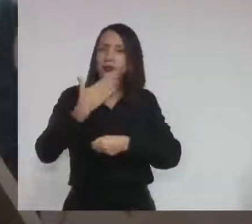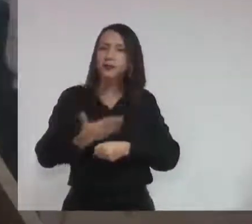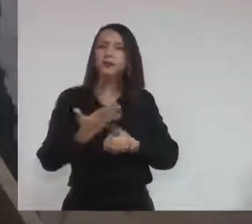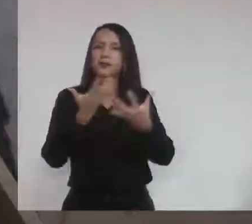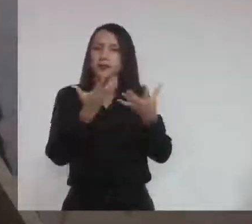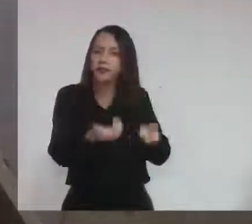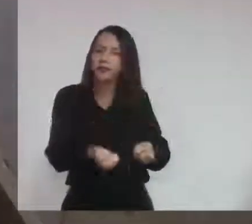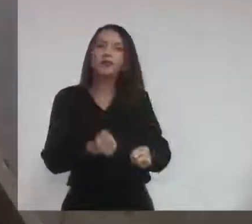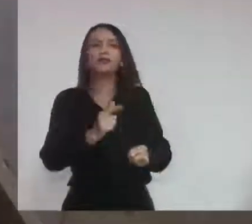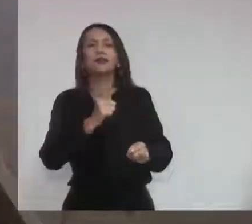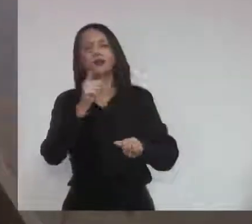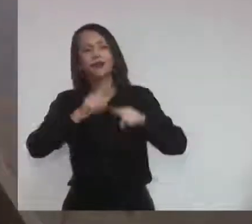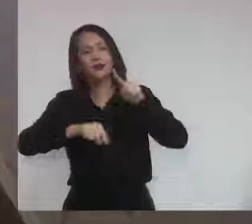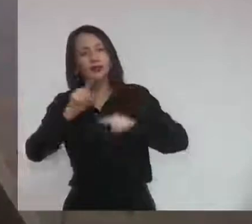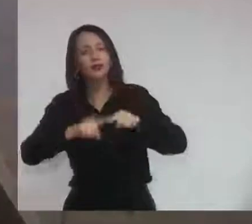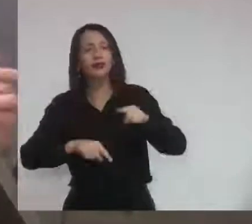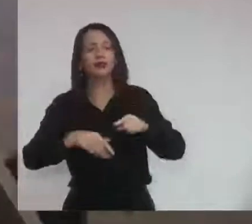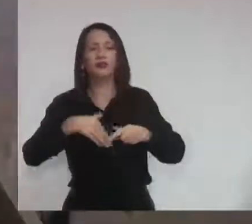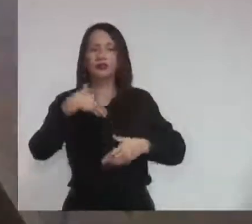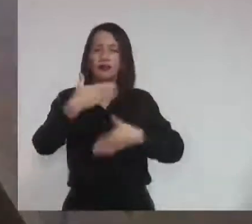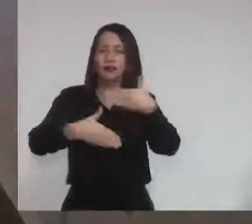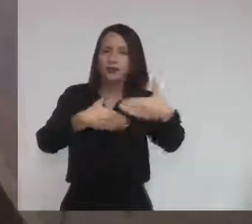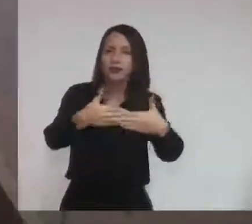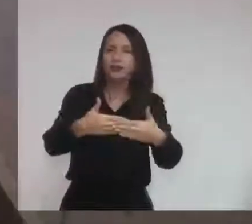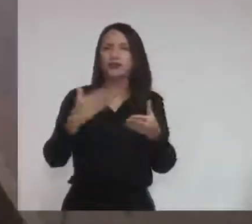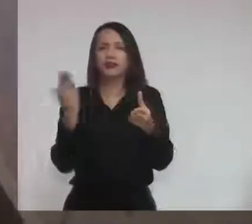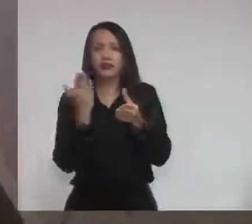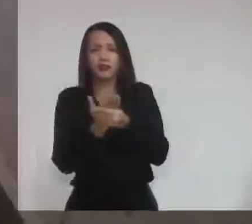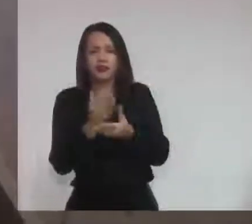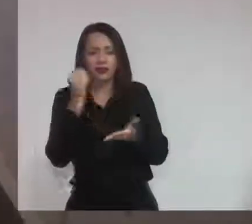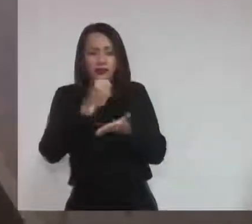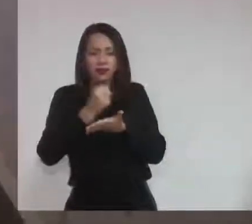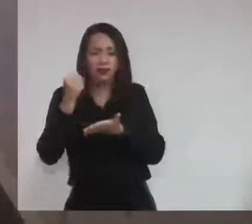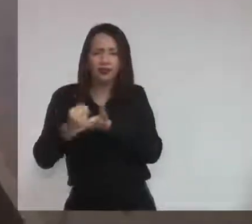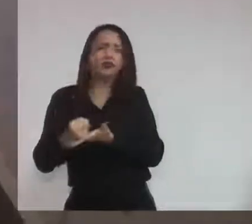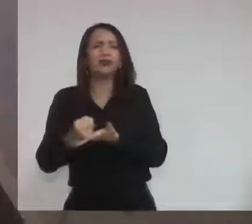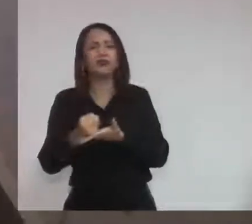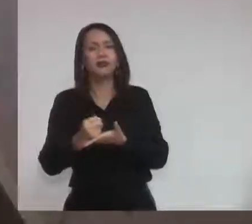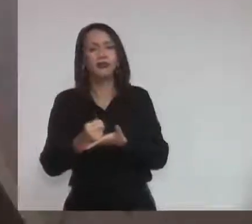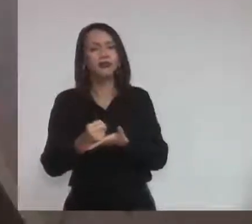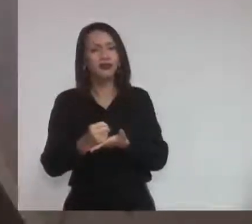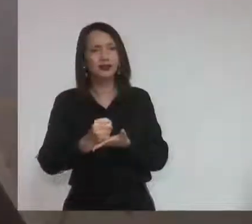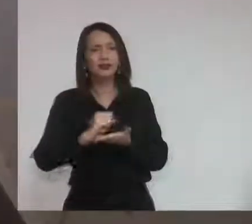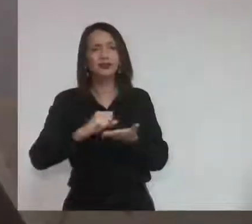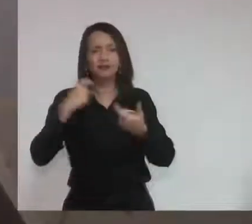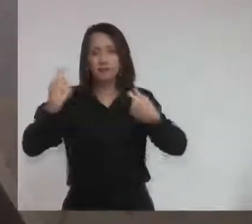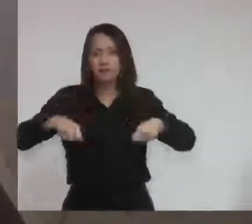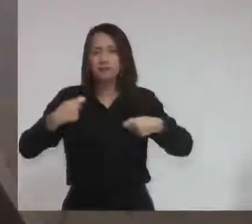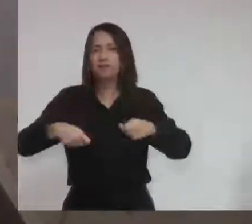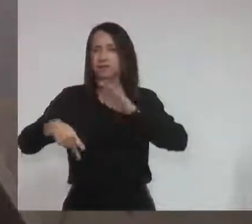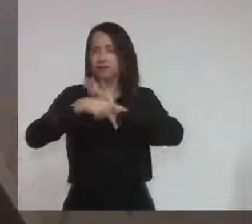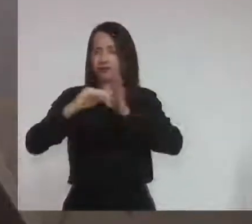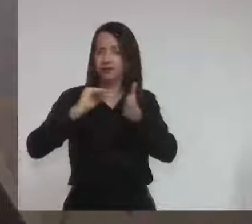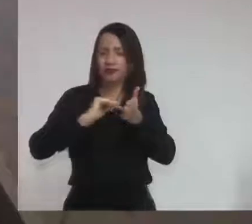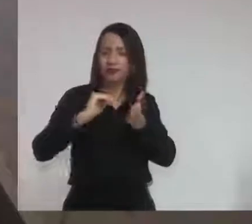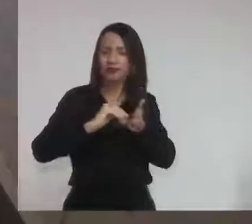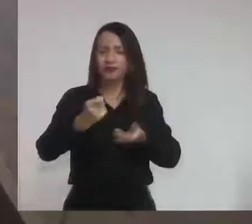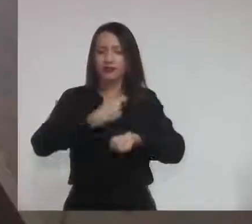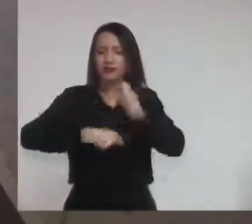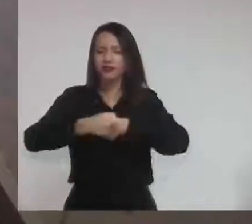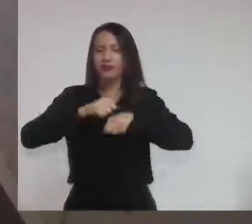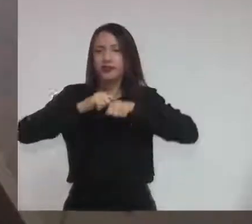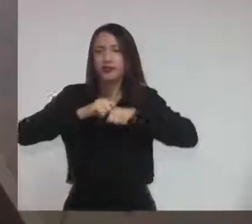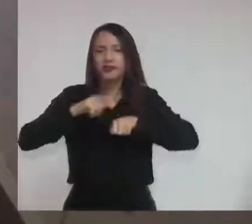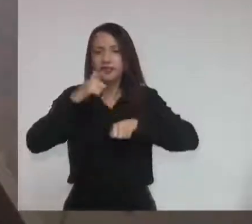de materiais, para dar andamento nos contratos, contratações e tudo, depende da Secretaria de Administração estar fluindo, estar